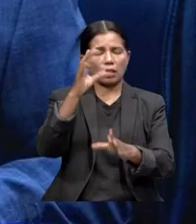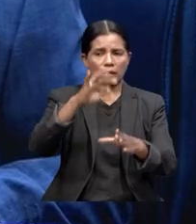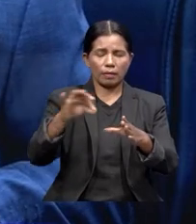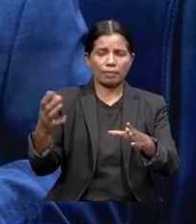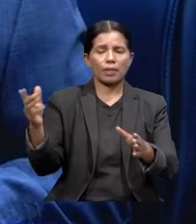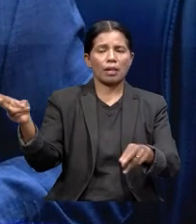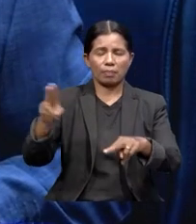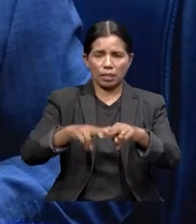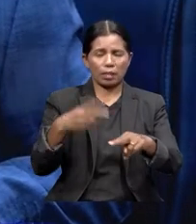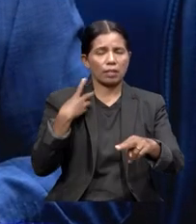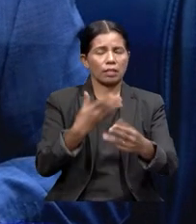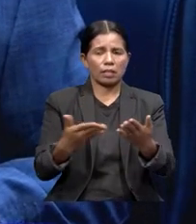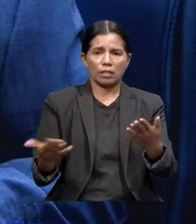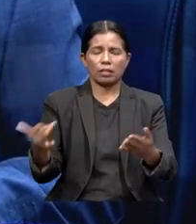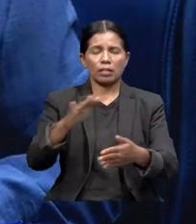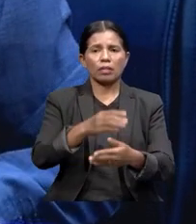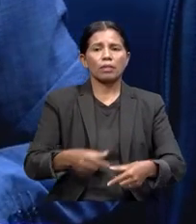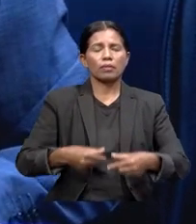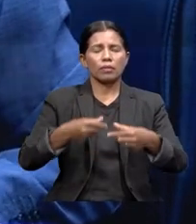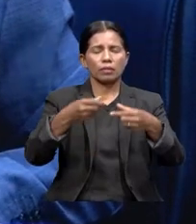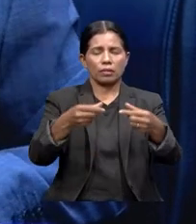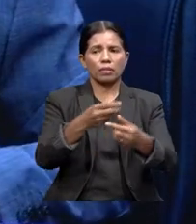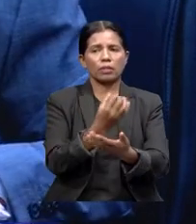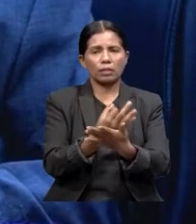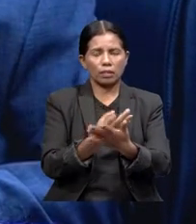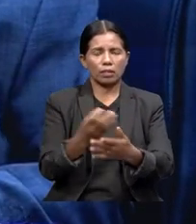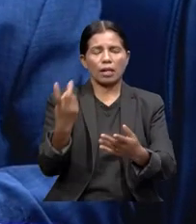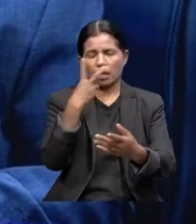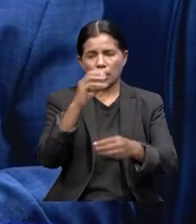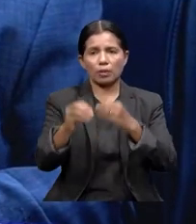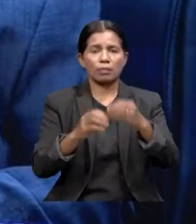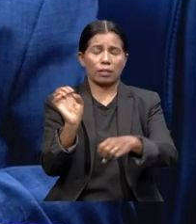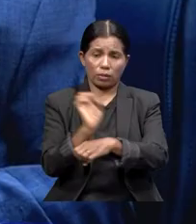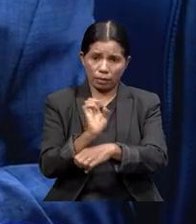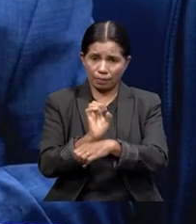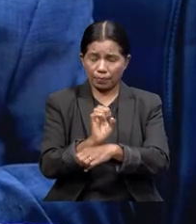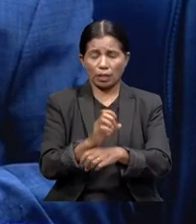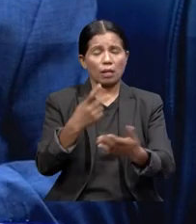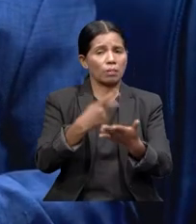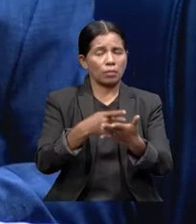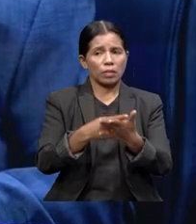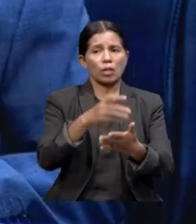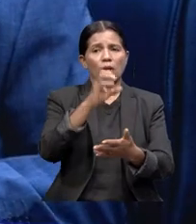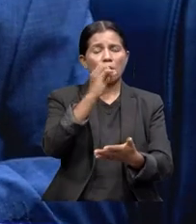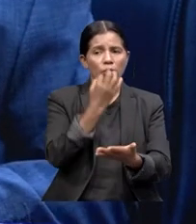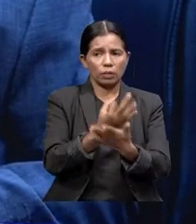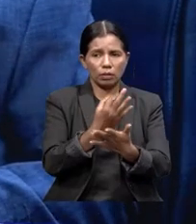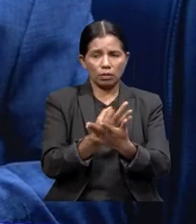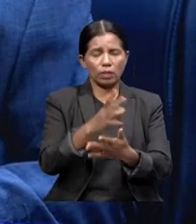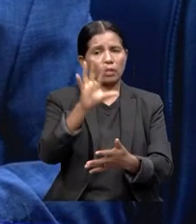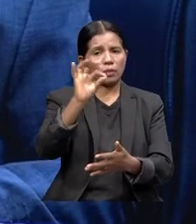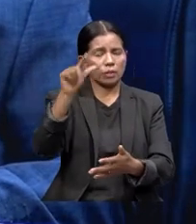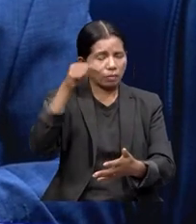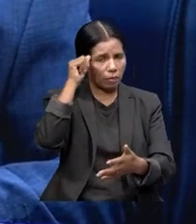a produtividade, diversifica receitas, não diversifica a economia. Mas bem, infelizmente, a proposta orçamento não é não o